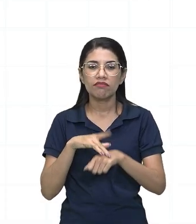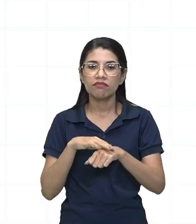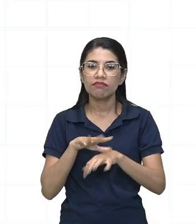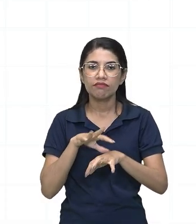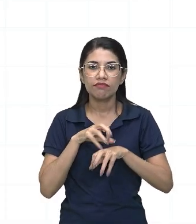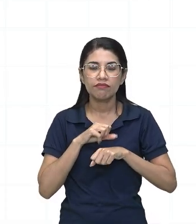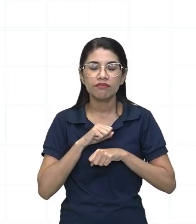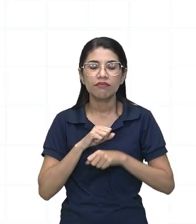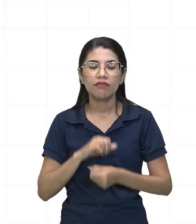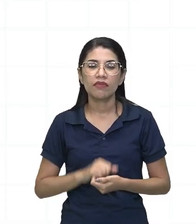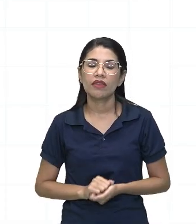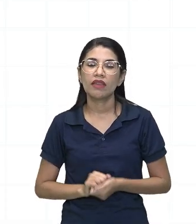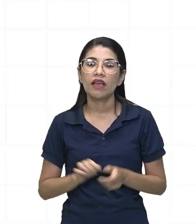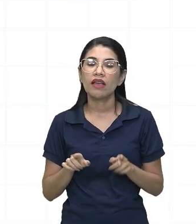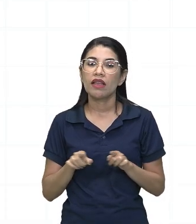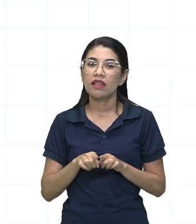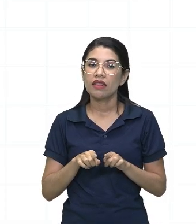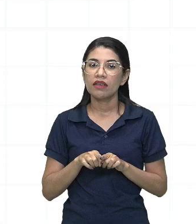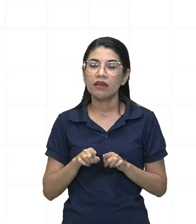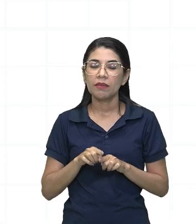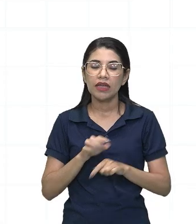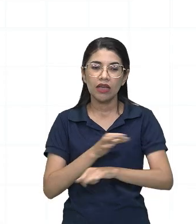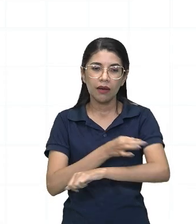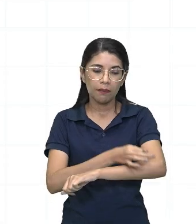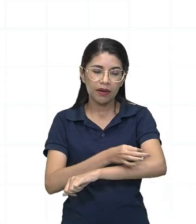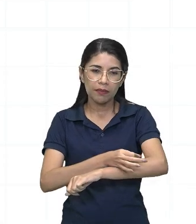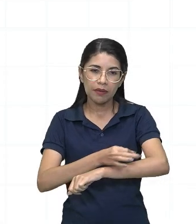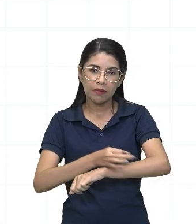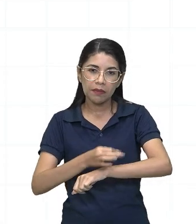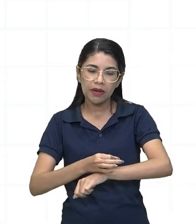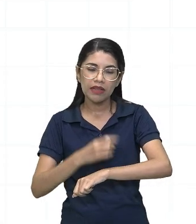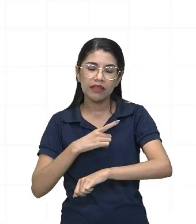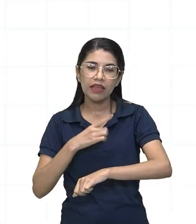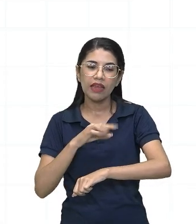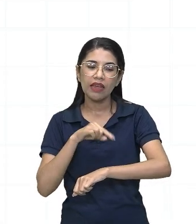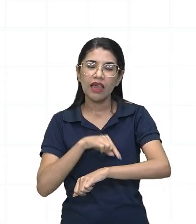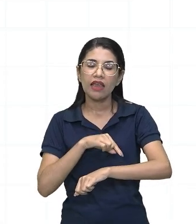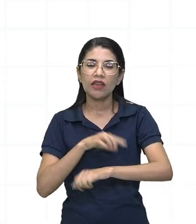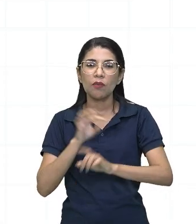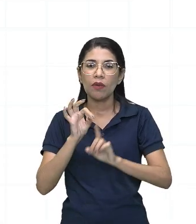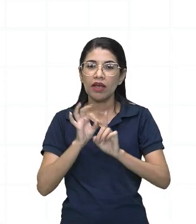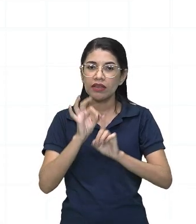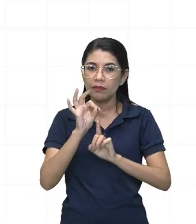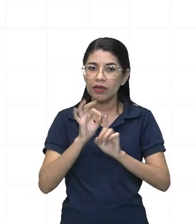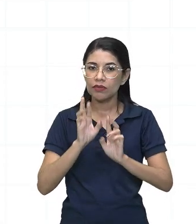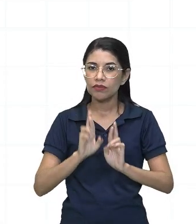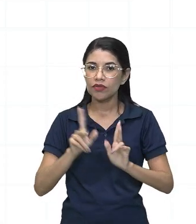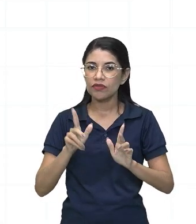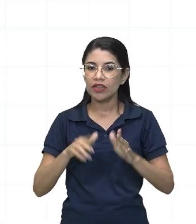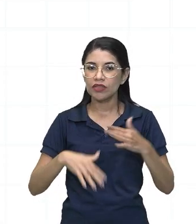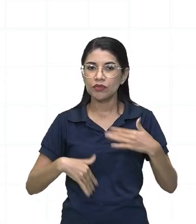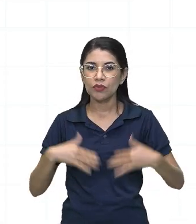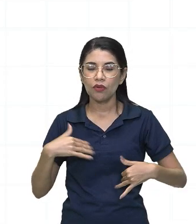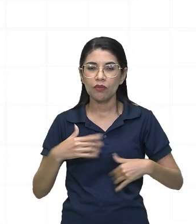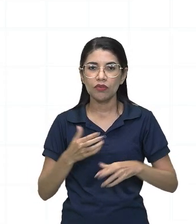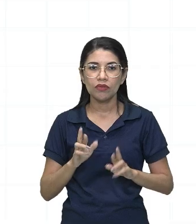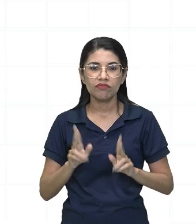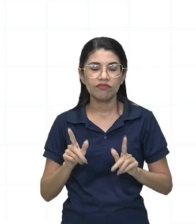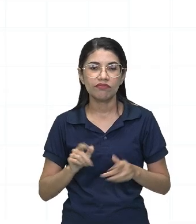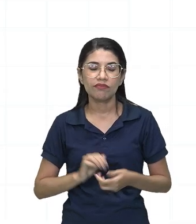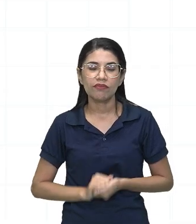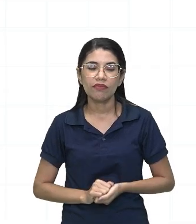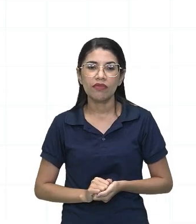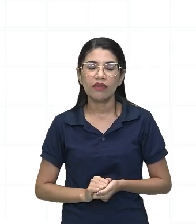certo? Além dessas manchas possuírem uma temperatura diferente do resto da pele. Além